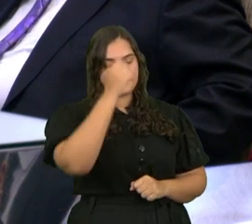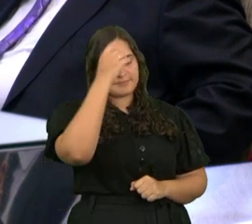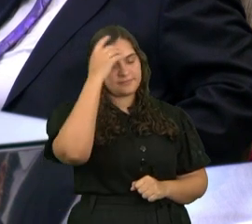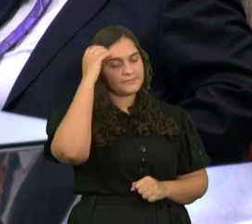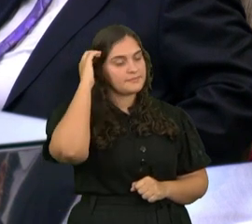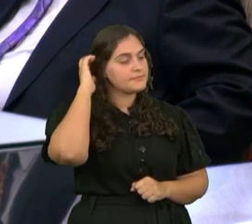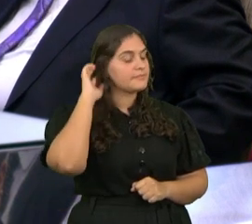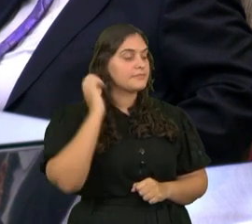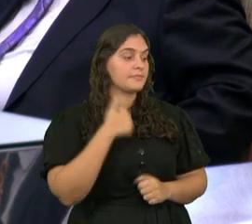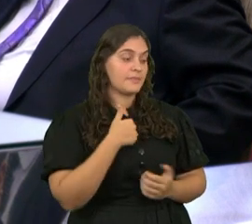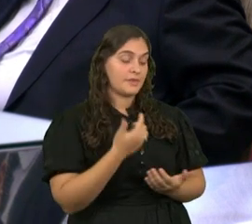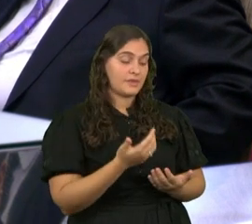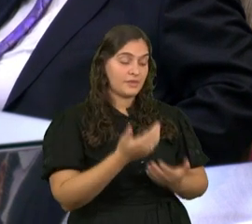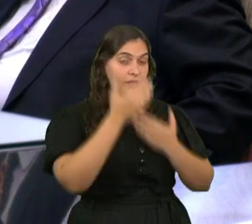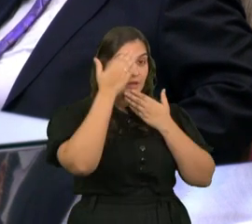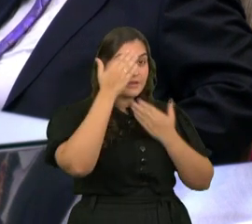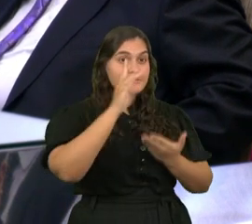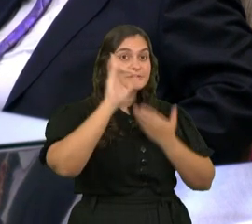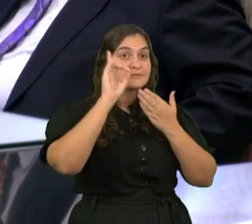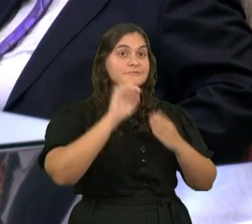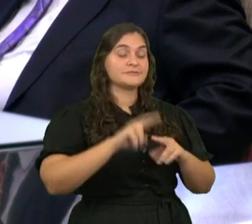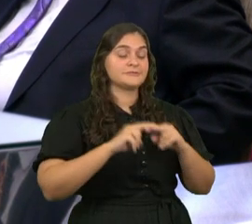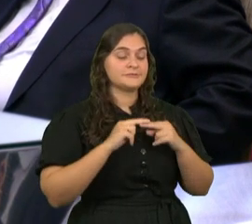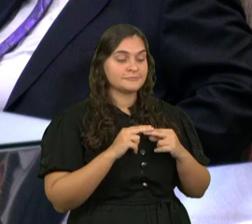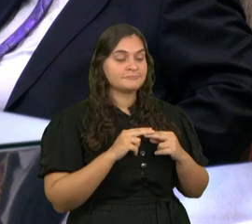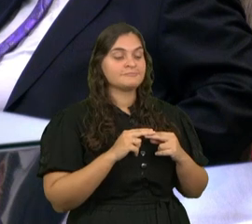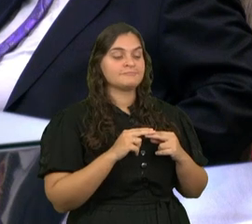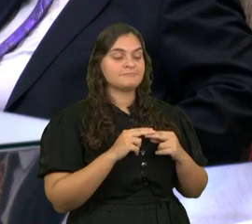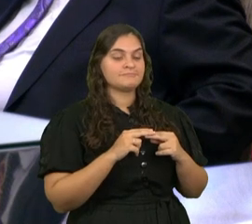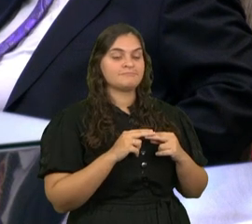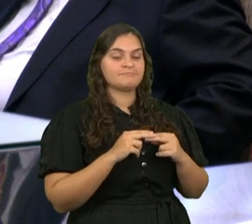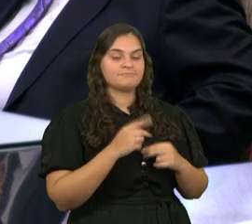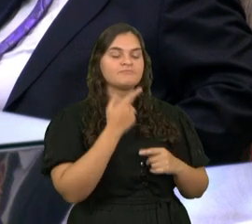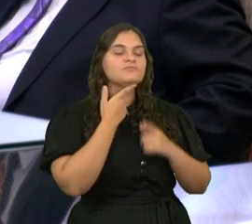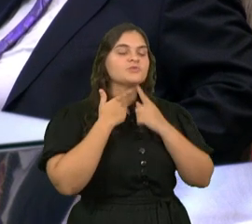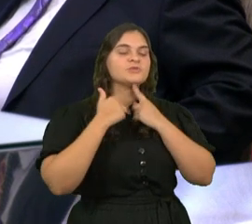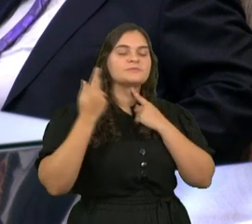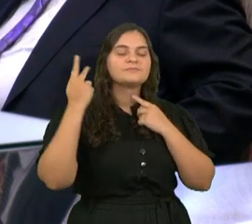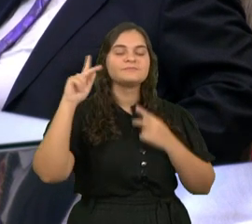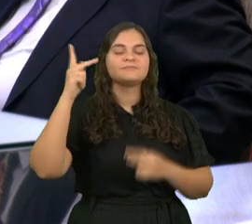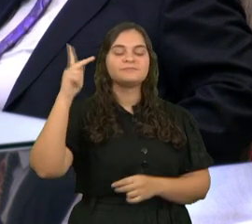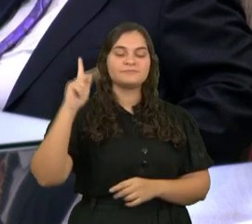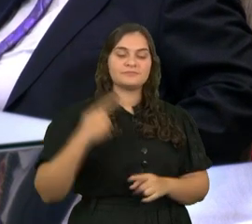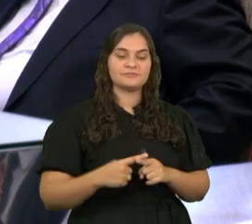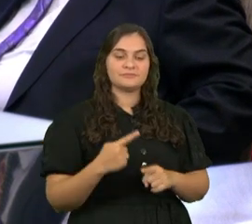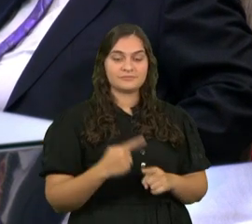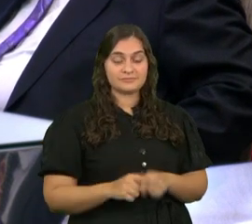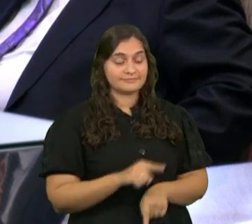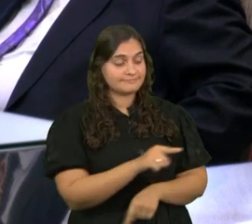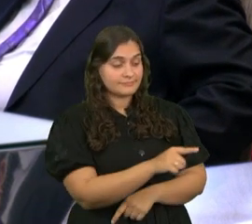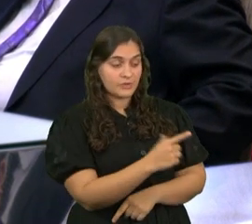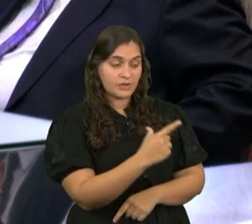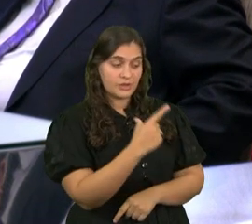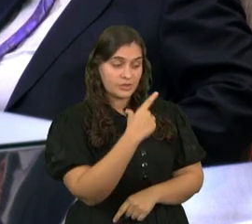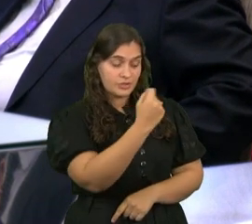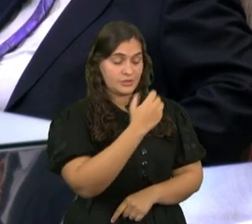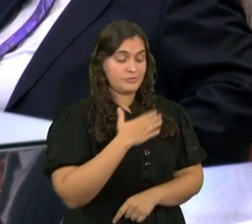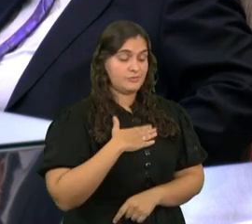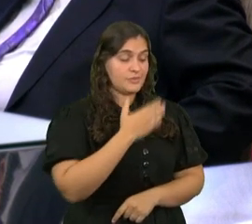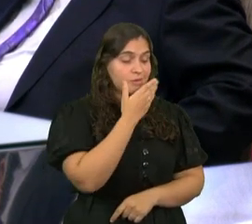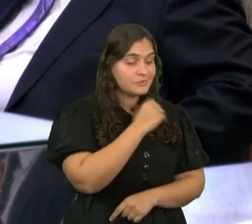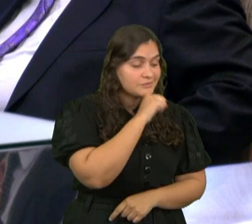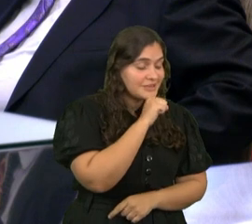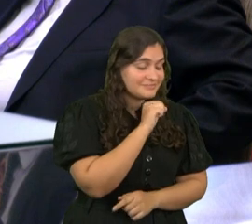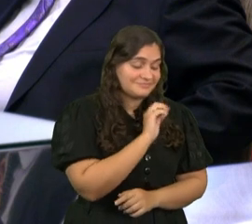eu agradeço a Deus e louvo a Deus pelo desígnio dele, porque nem o Senhor escolheu ser meu pai, nem minha